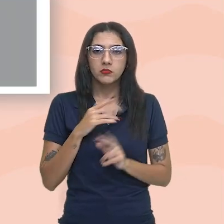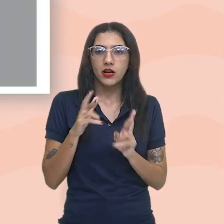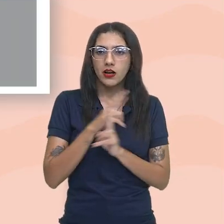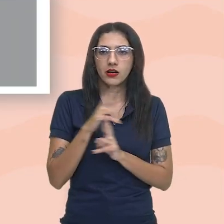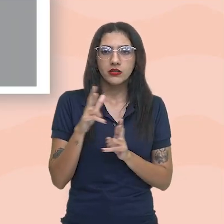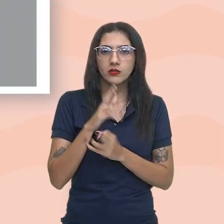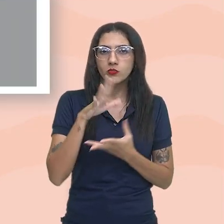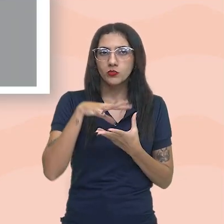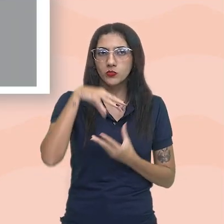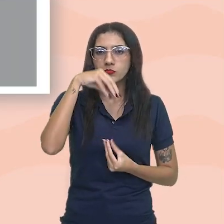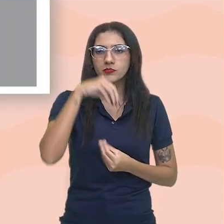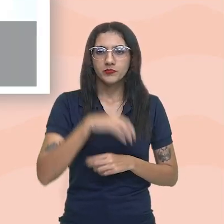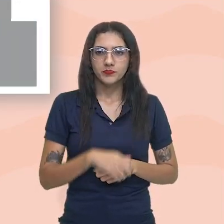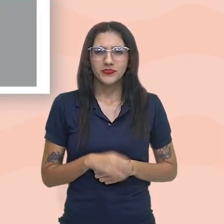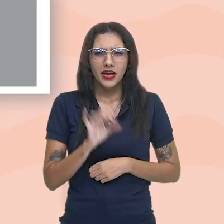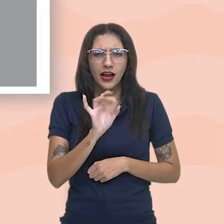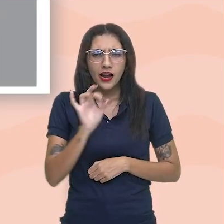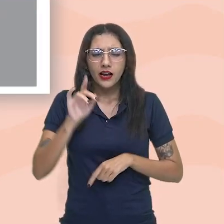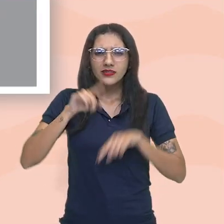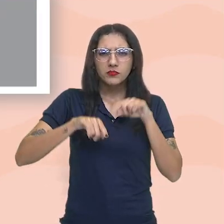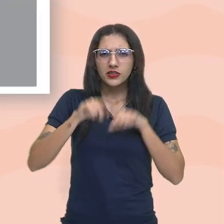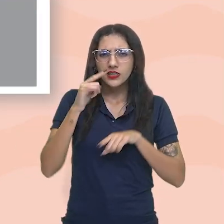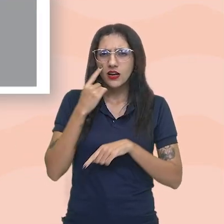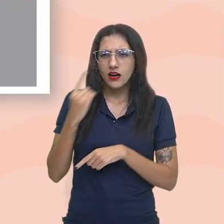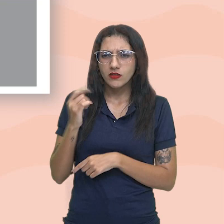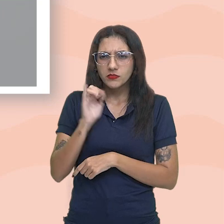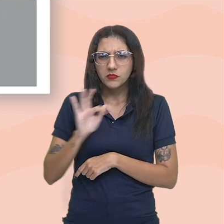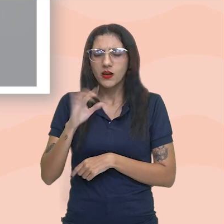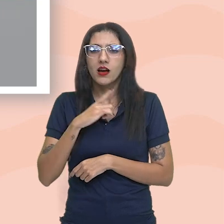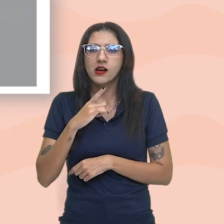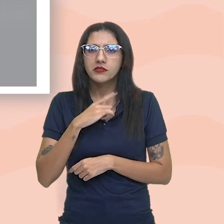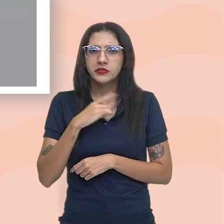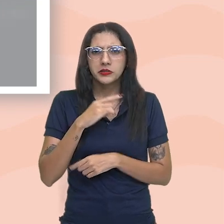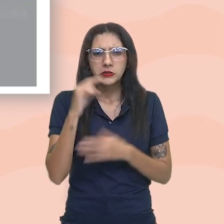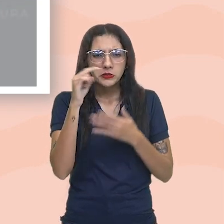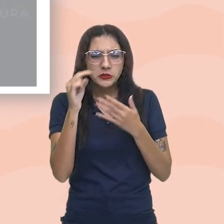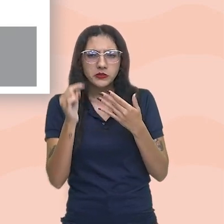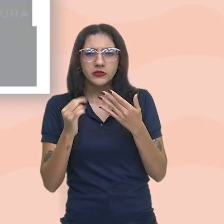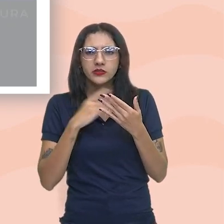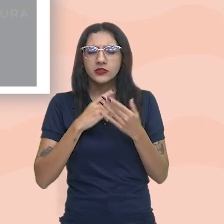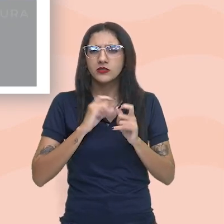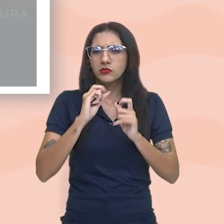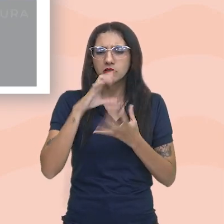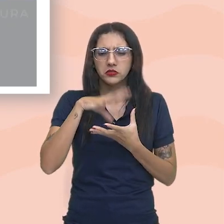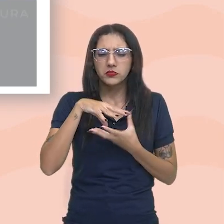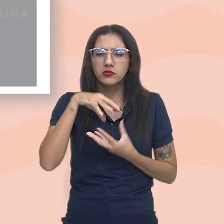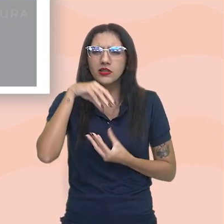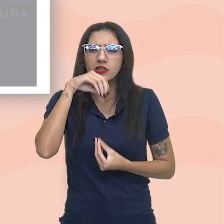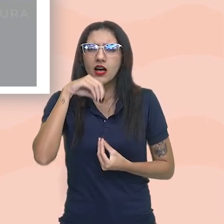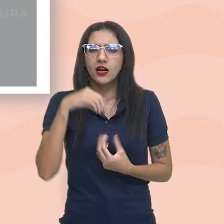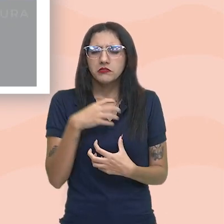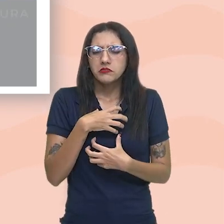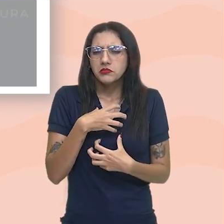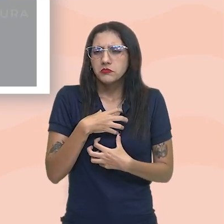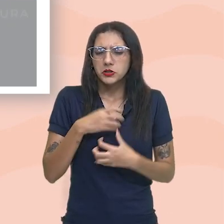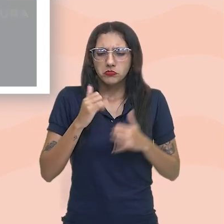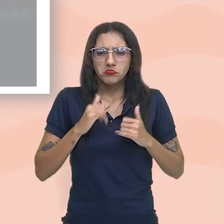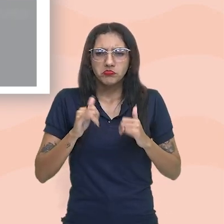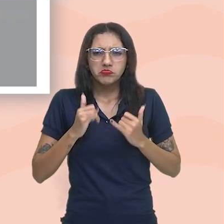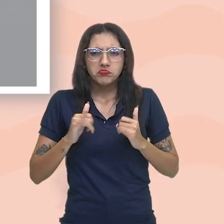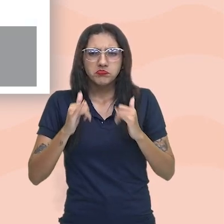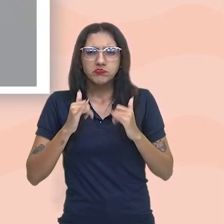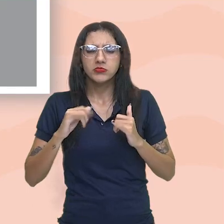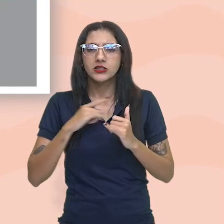Cada objeto conta uma história para a gente, cada objeto tem energias, tem espiritualidade, tem um